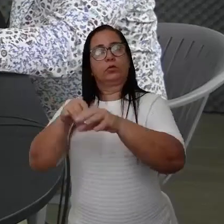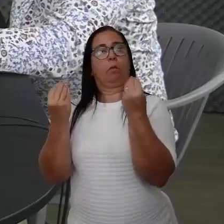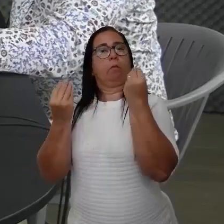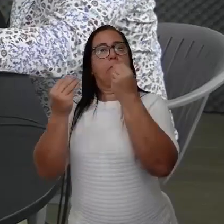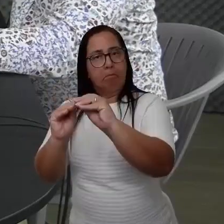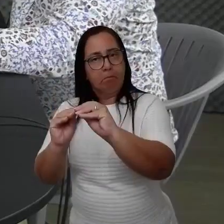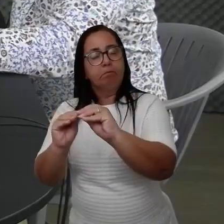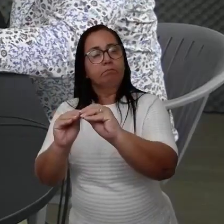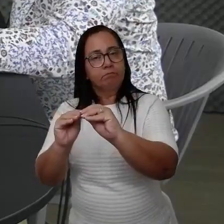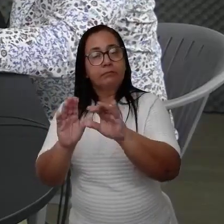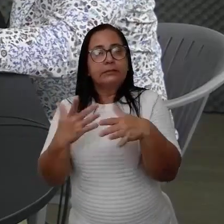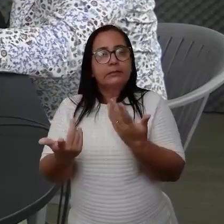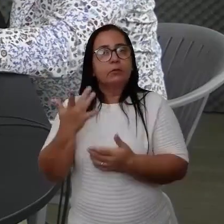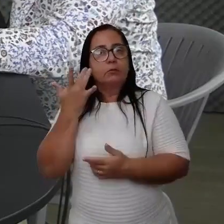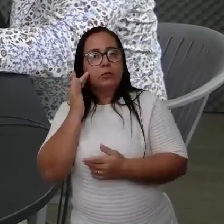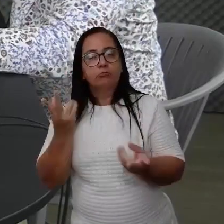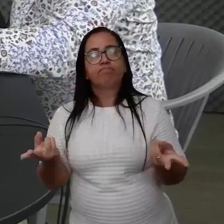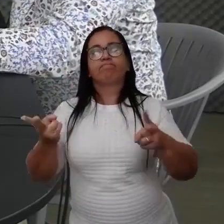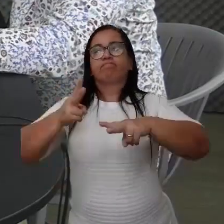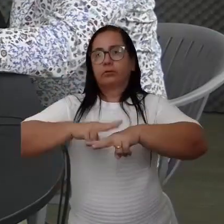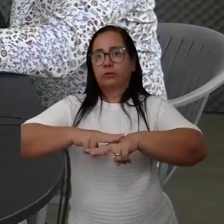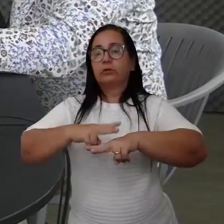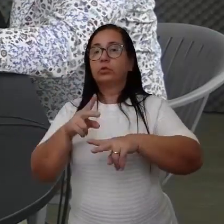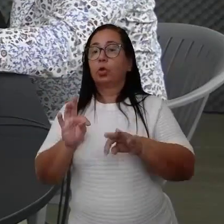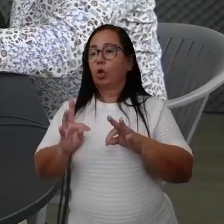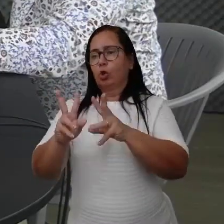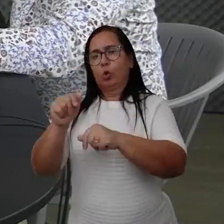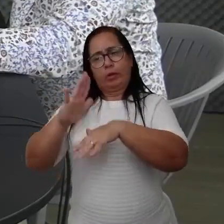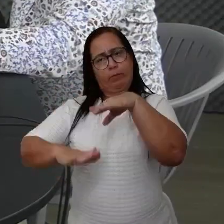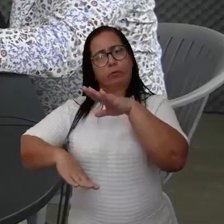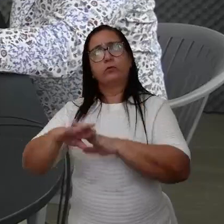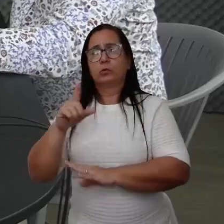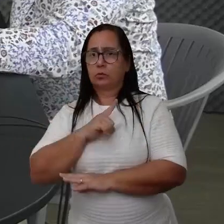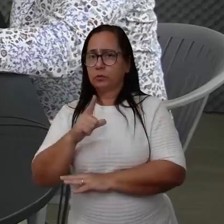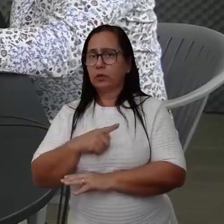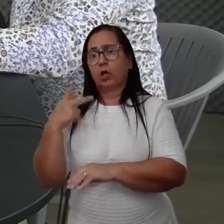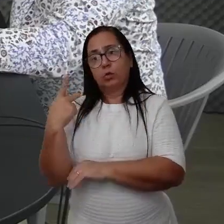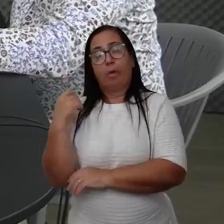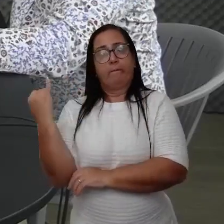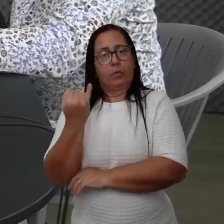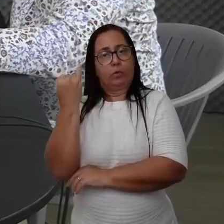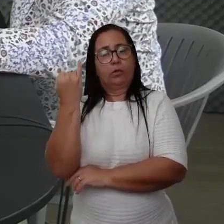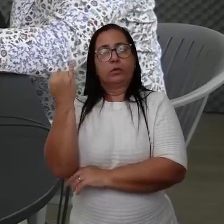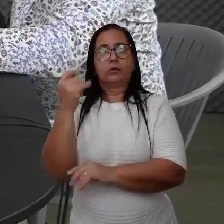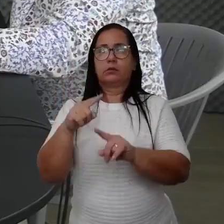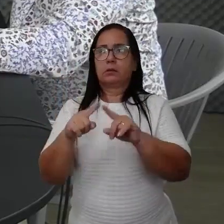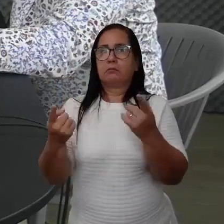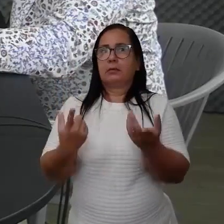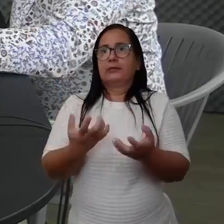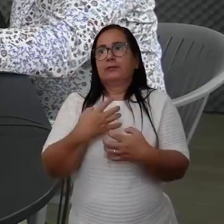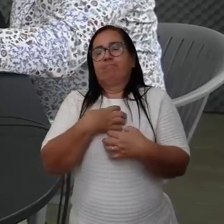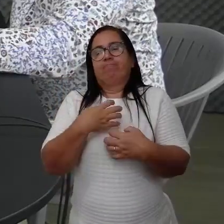mundo. Uhum. Então, eu acho que é uma tarefa, não toda profissão tem uma tarefa importantíssima, mas eu acho que, nesse ponto, me fez muito